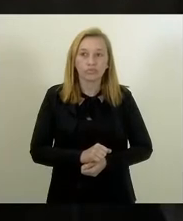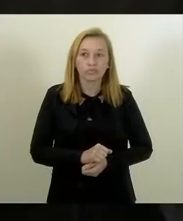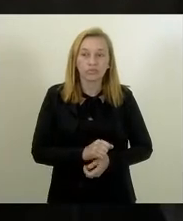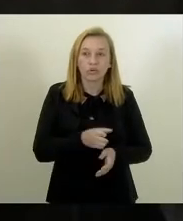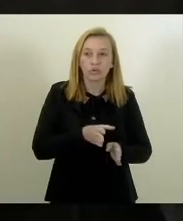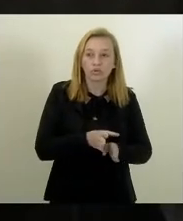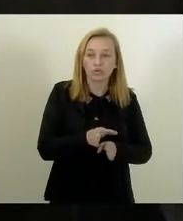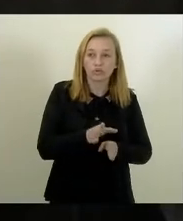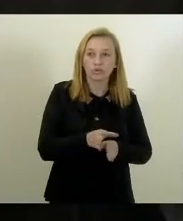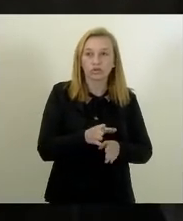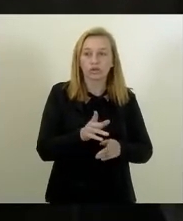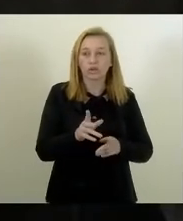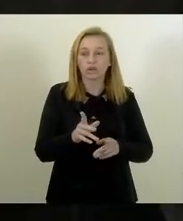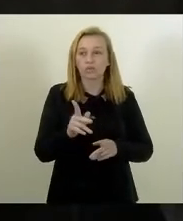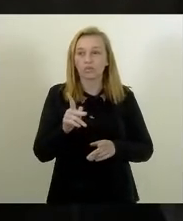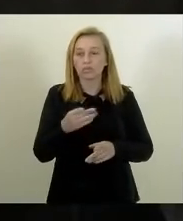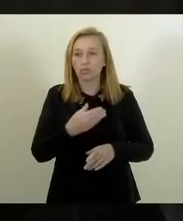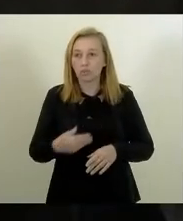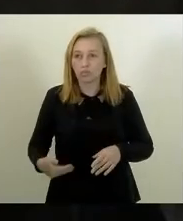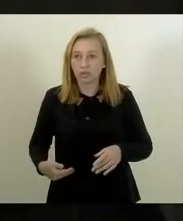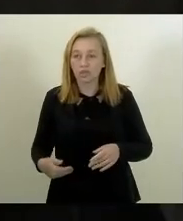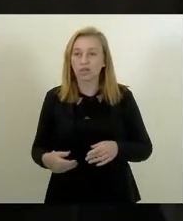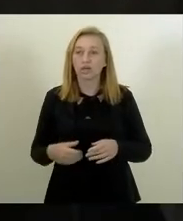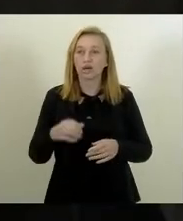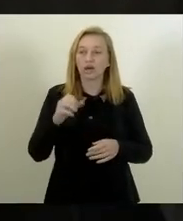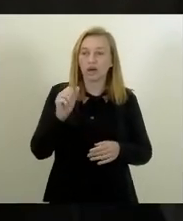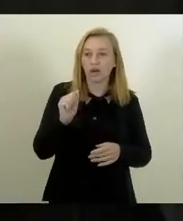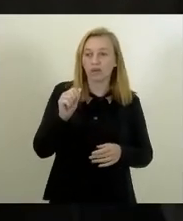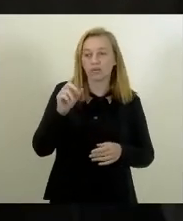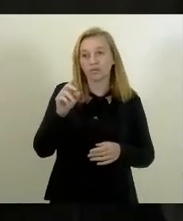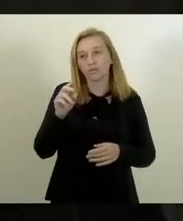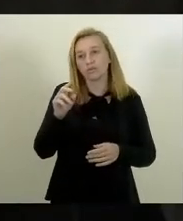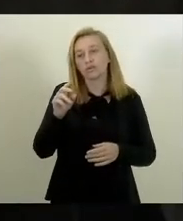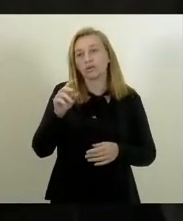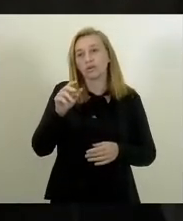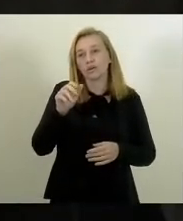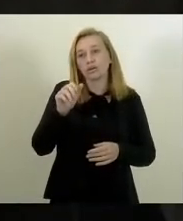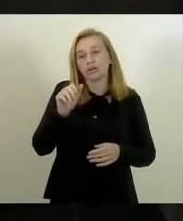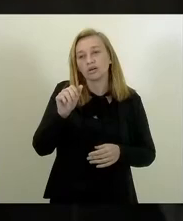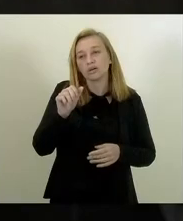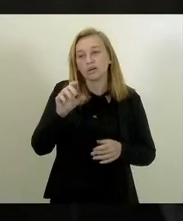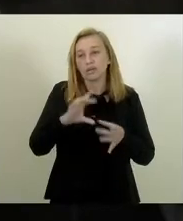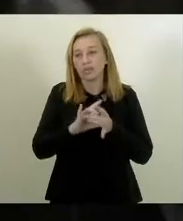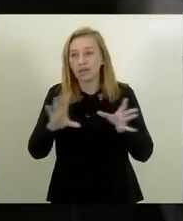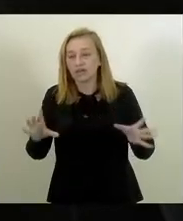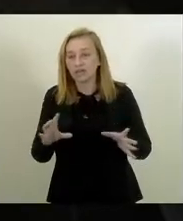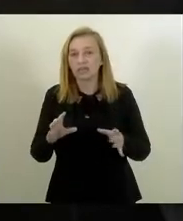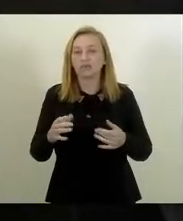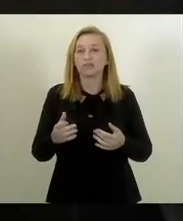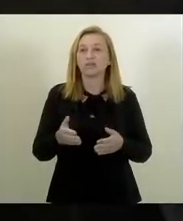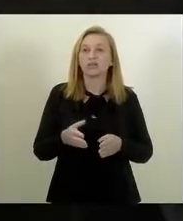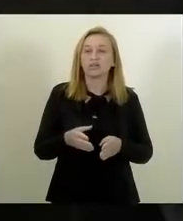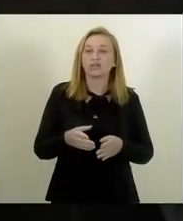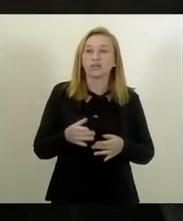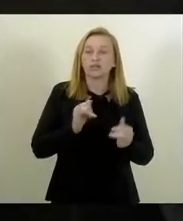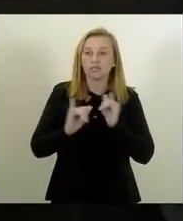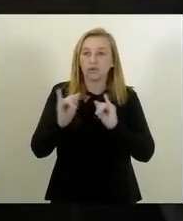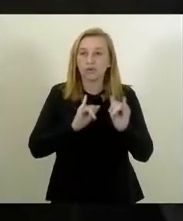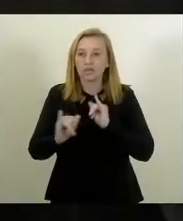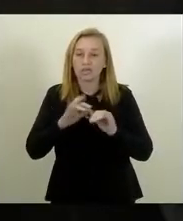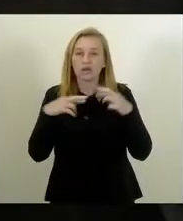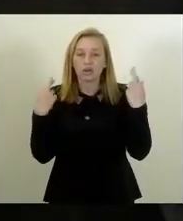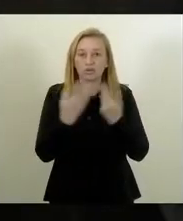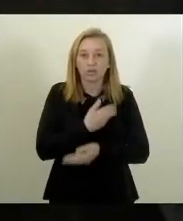pública, opinativa, consulta pública deliberativa, que eu já expliquei o que é, seminário de informação, audiência